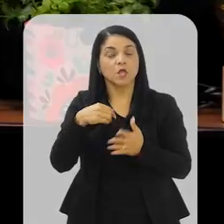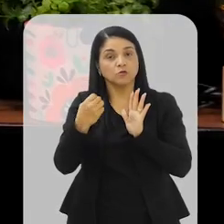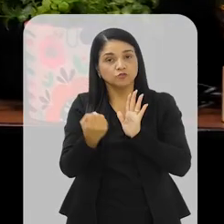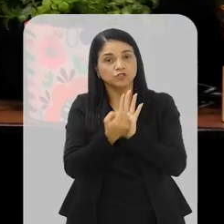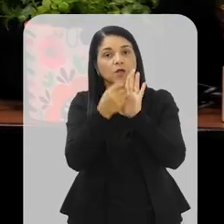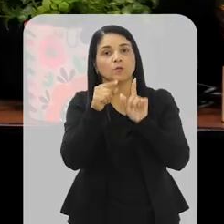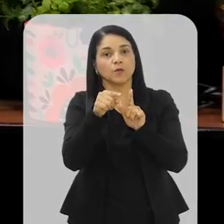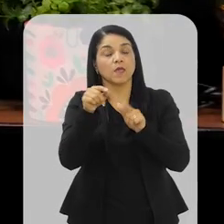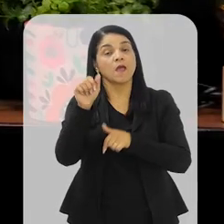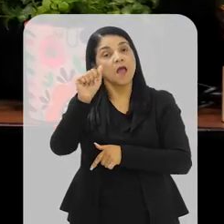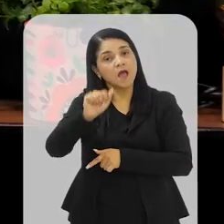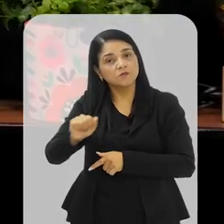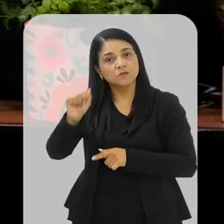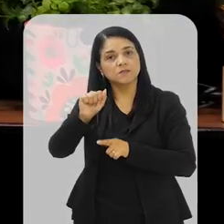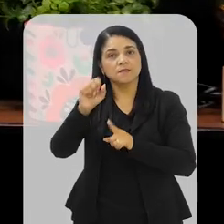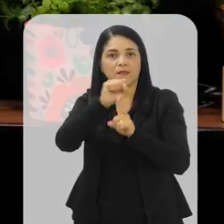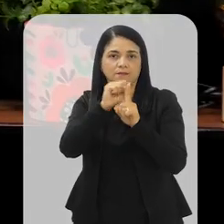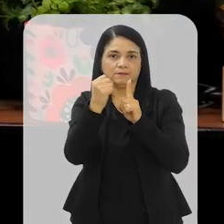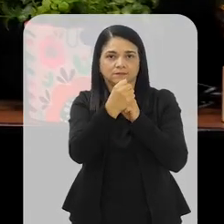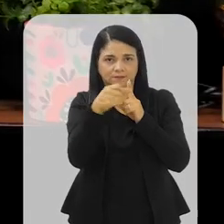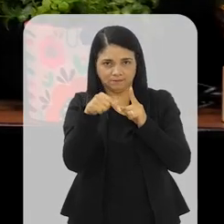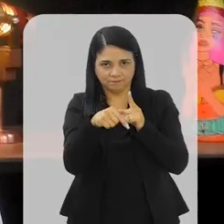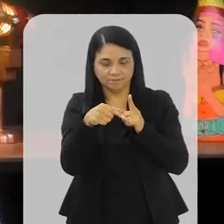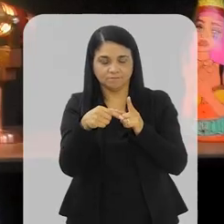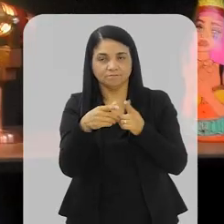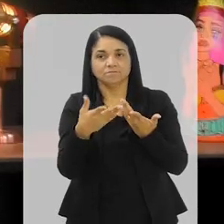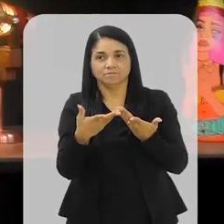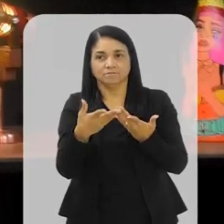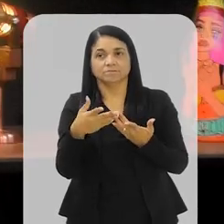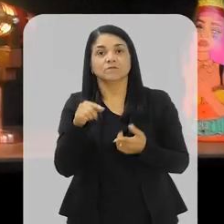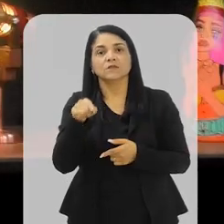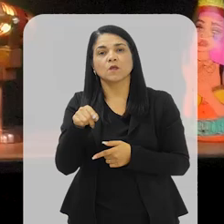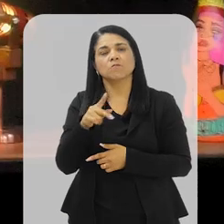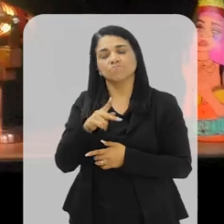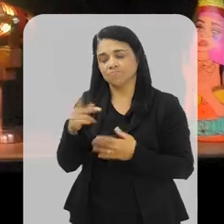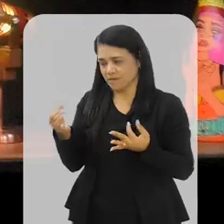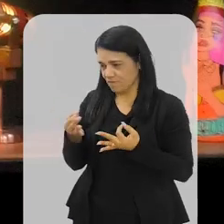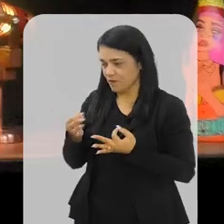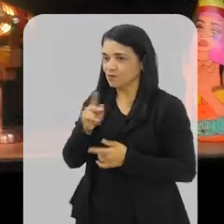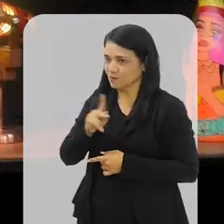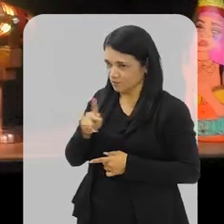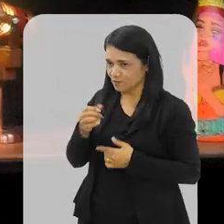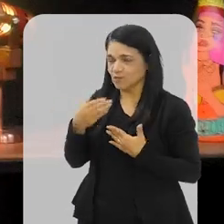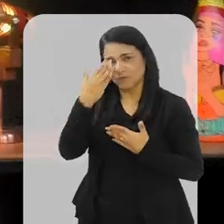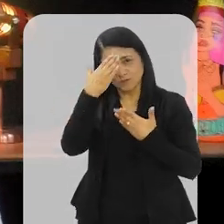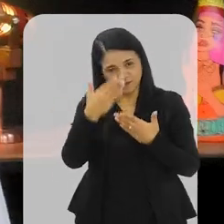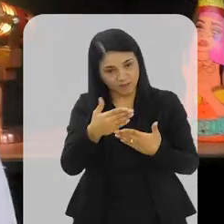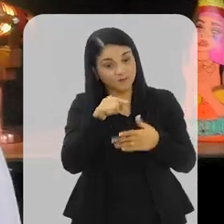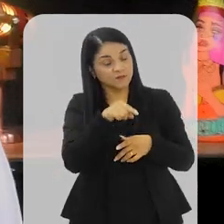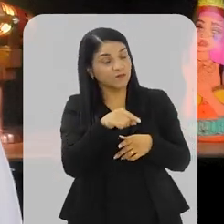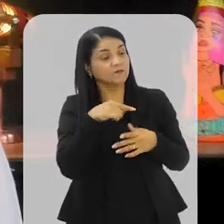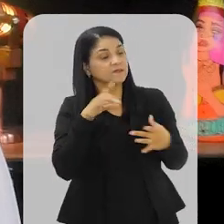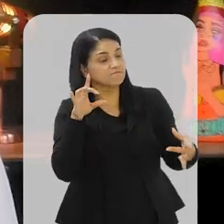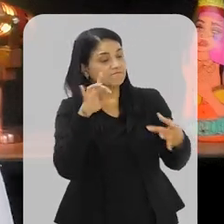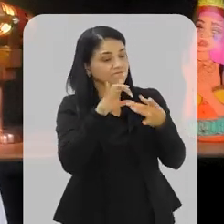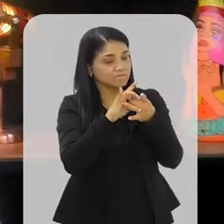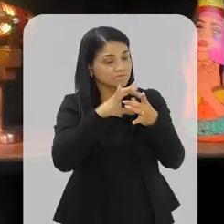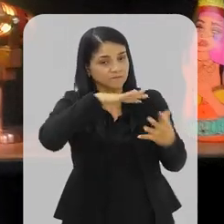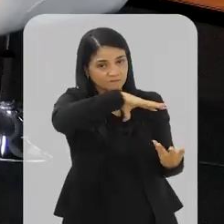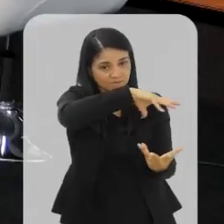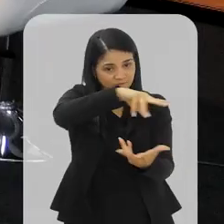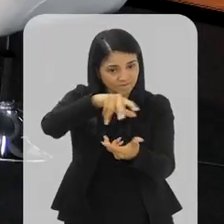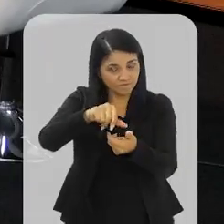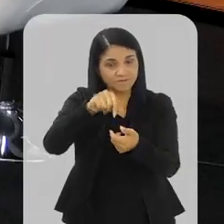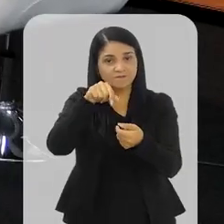muito importante para a sociedade como um todo perfeito professor Marcos muito obrigada sabendo dessa conexão